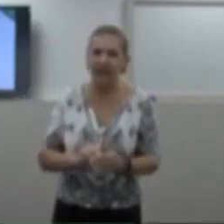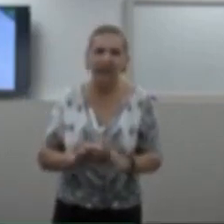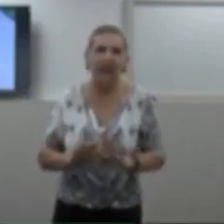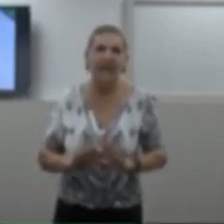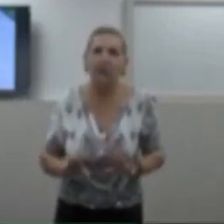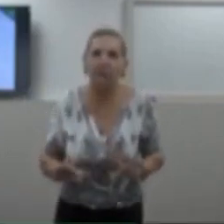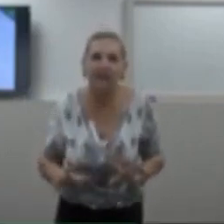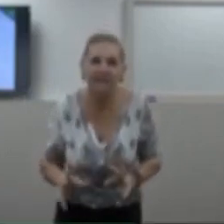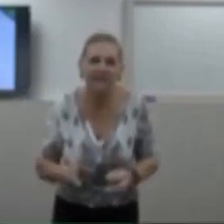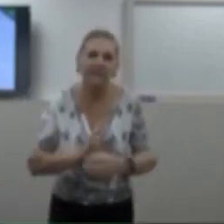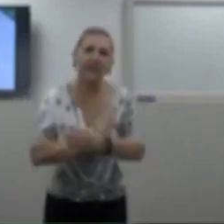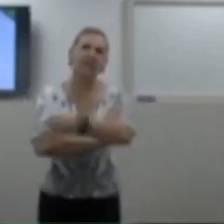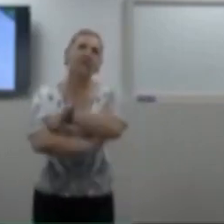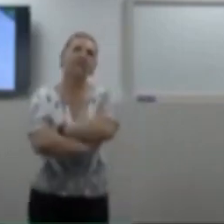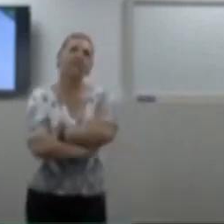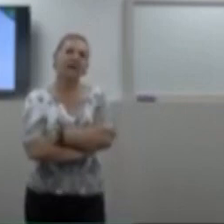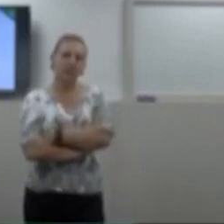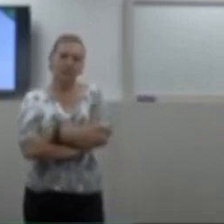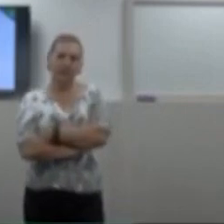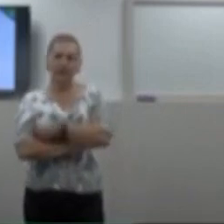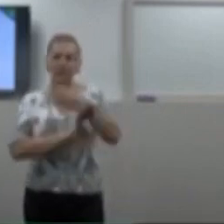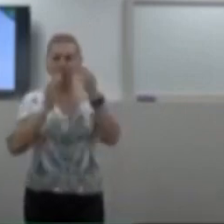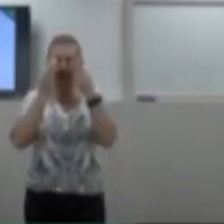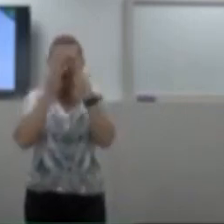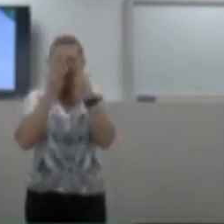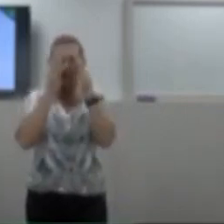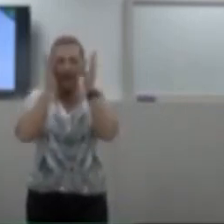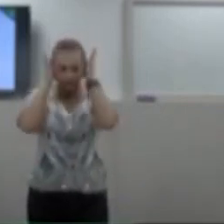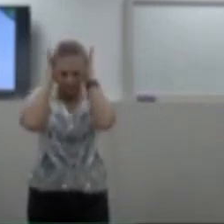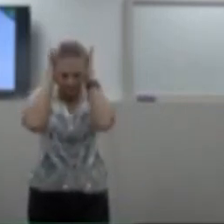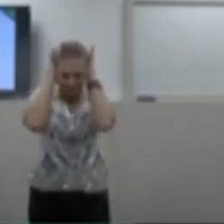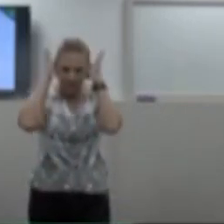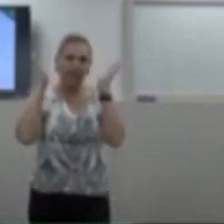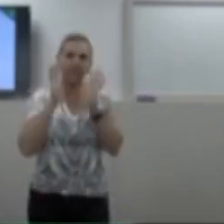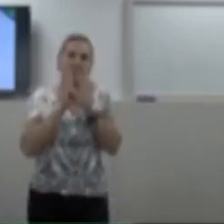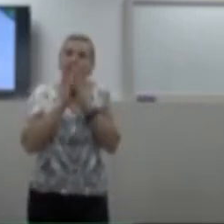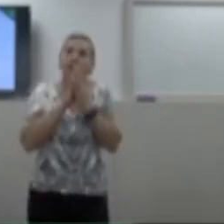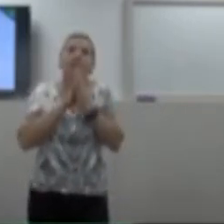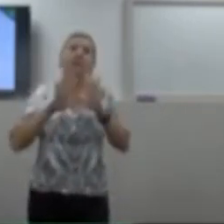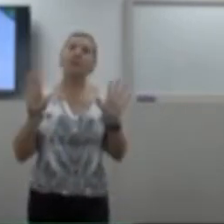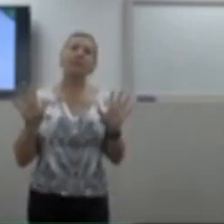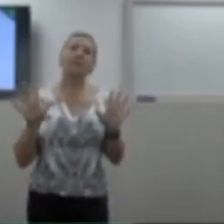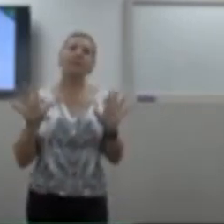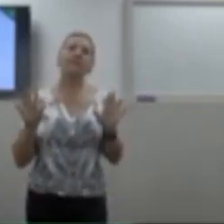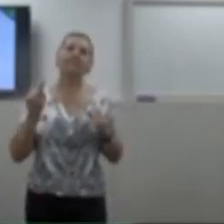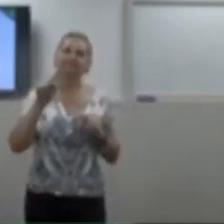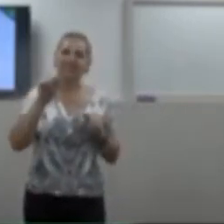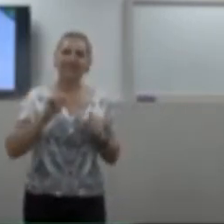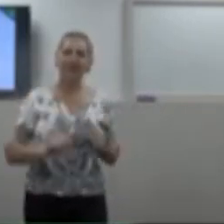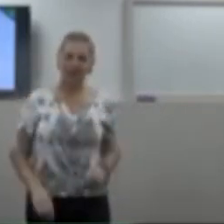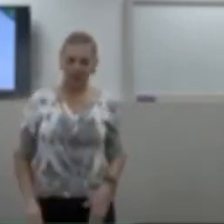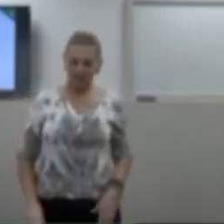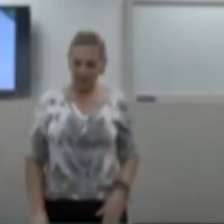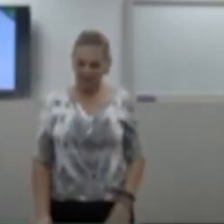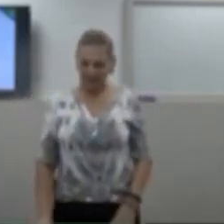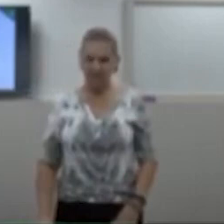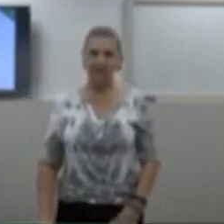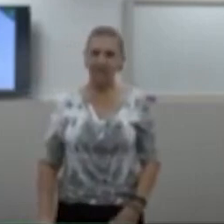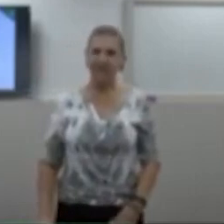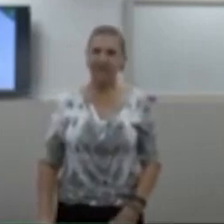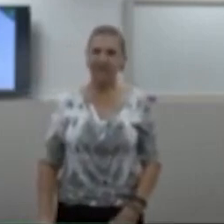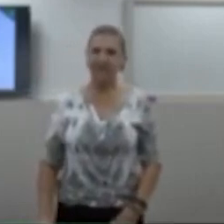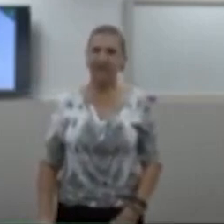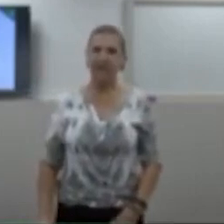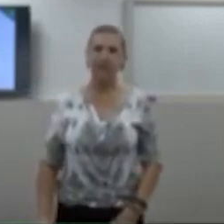acertar. Quem não tenta acertar fica de braços cruzados, de olhos fechados, de ouvido tampado. Não aprende. Que legal, vamos